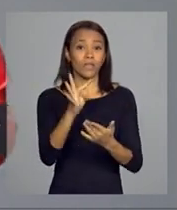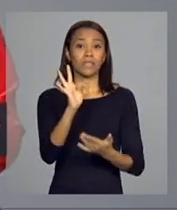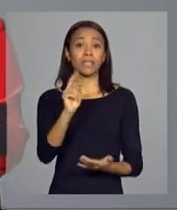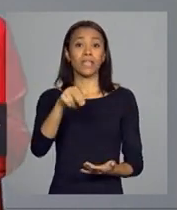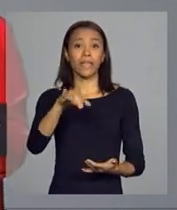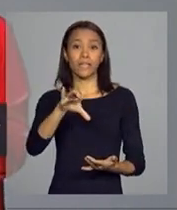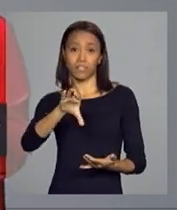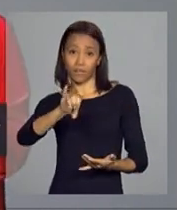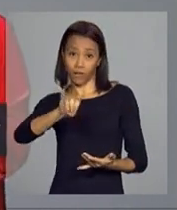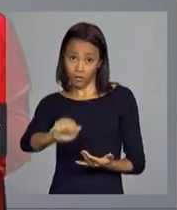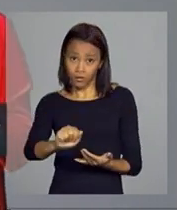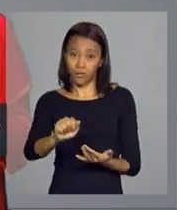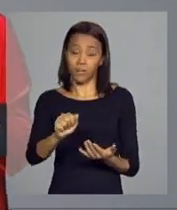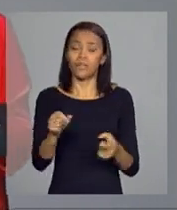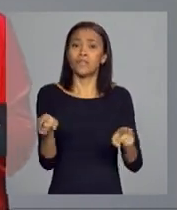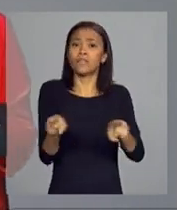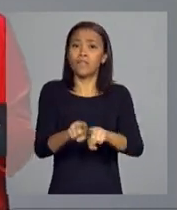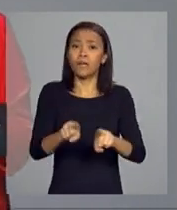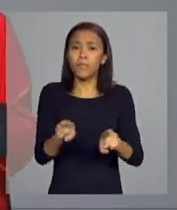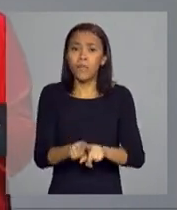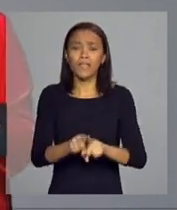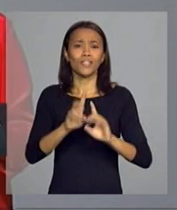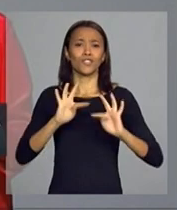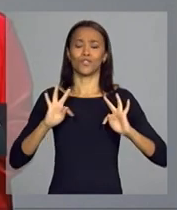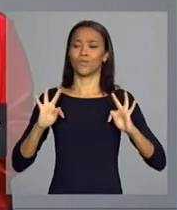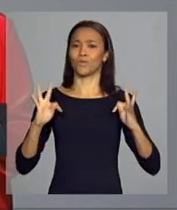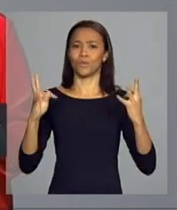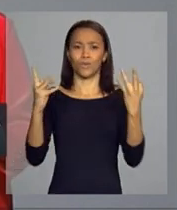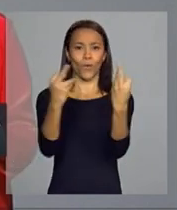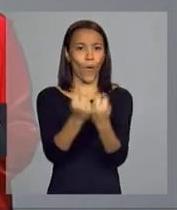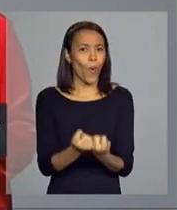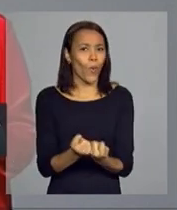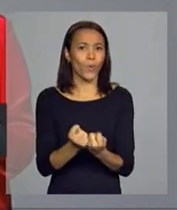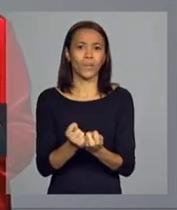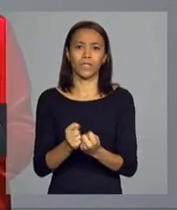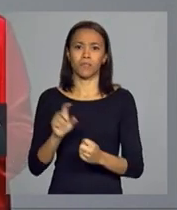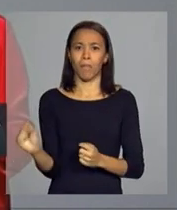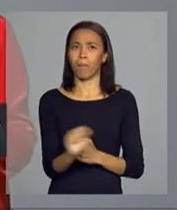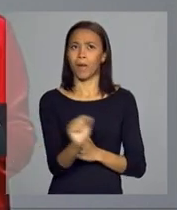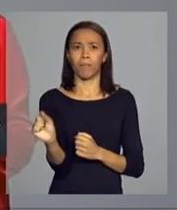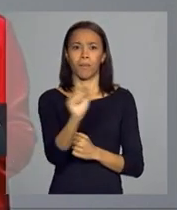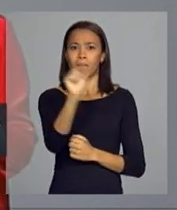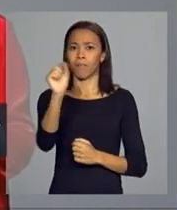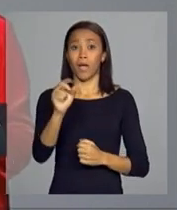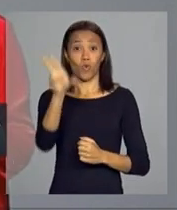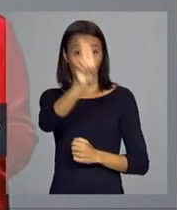e também de toda a estrutura universitária do nosso país.